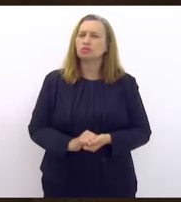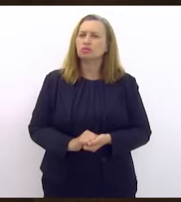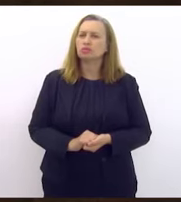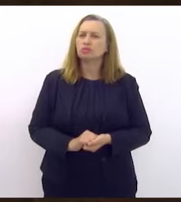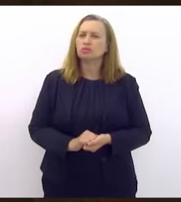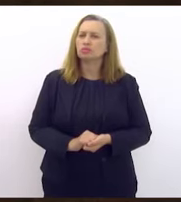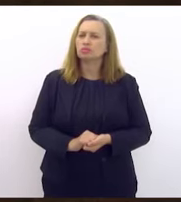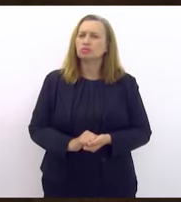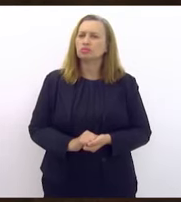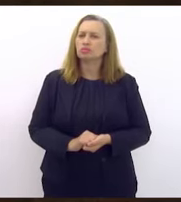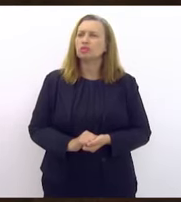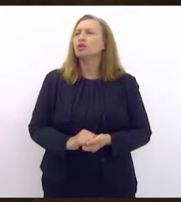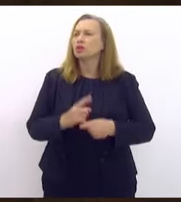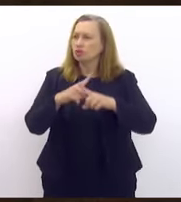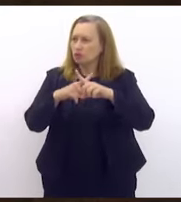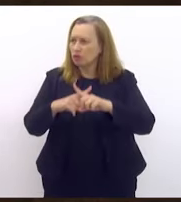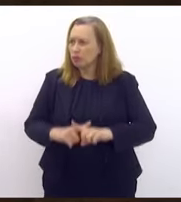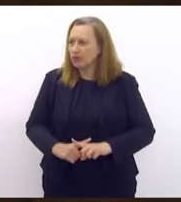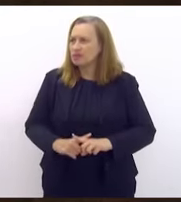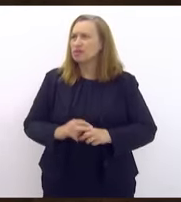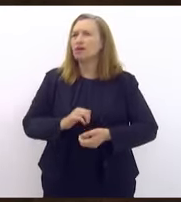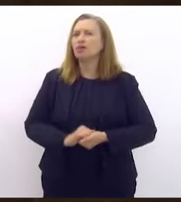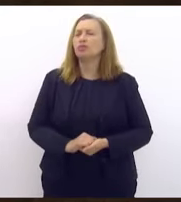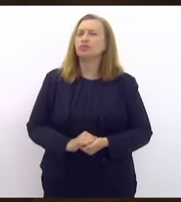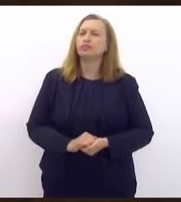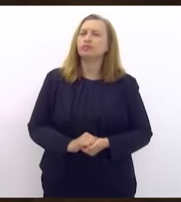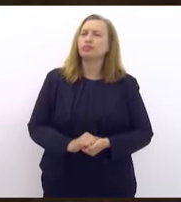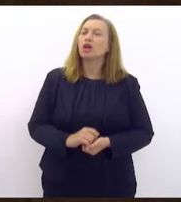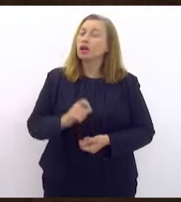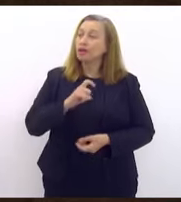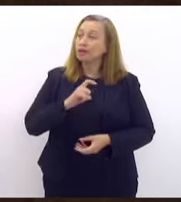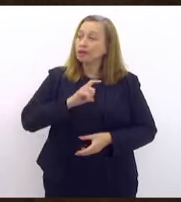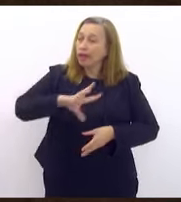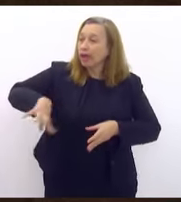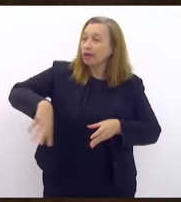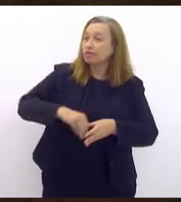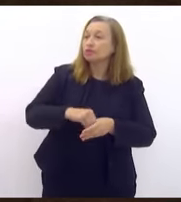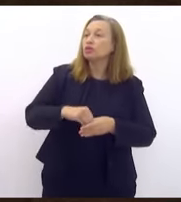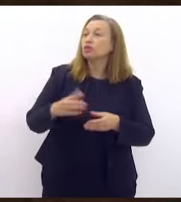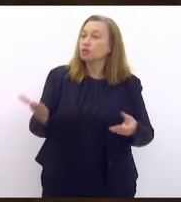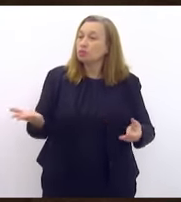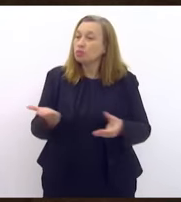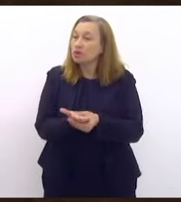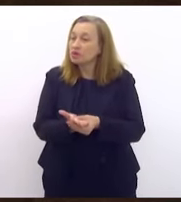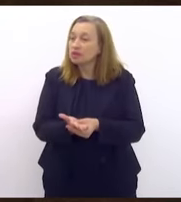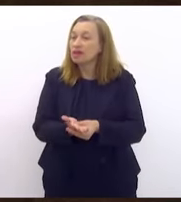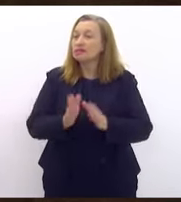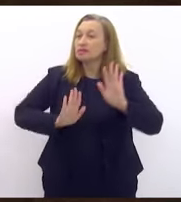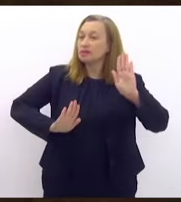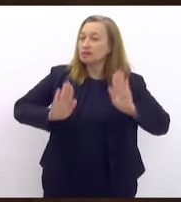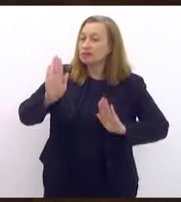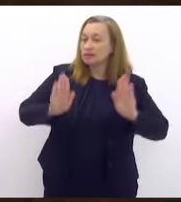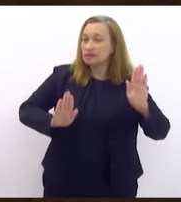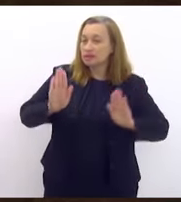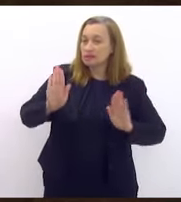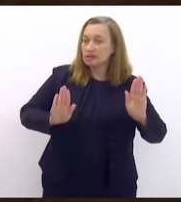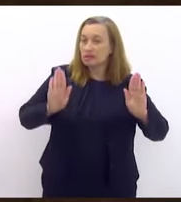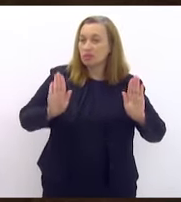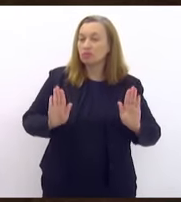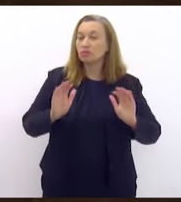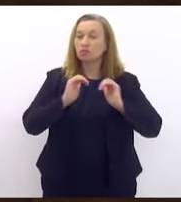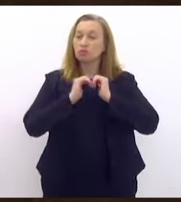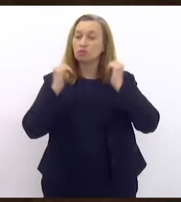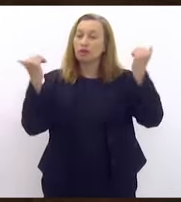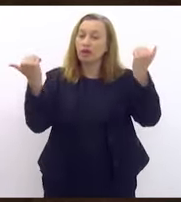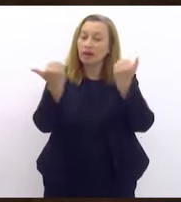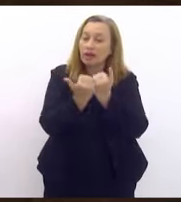um novo relacionamento, que haja isso no processo de licitação do Maracanã,